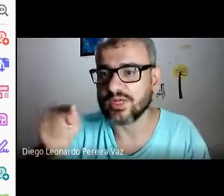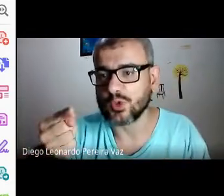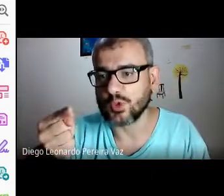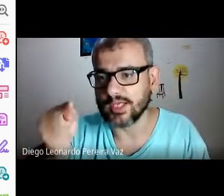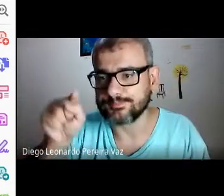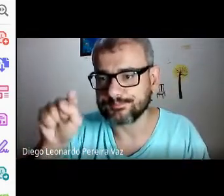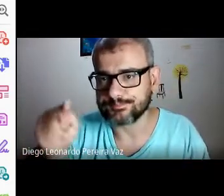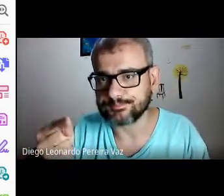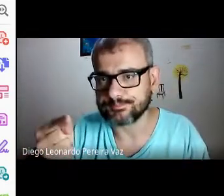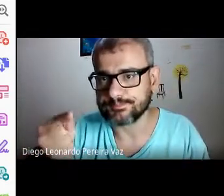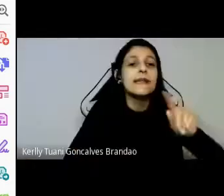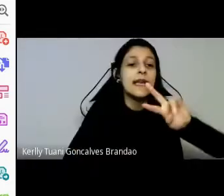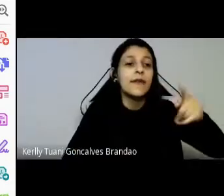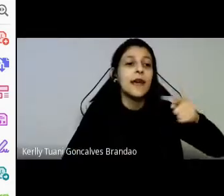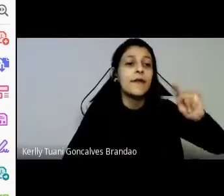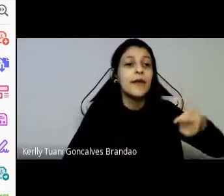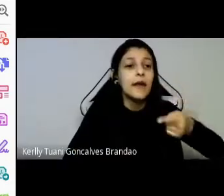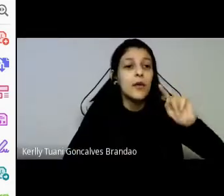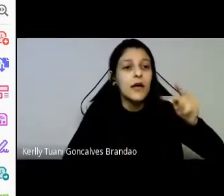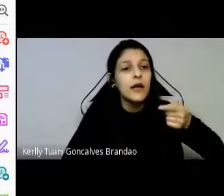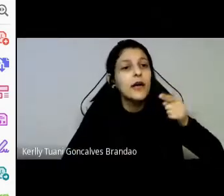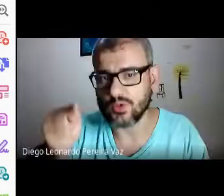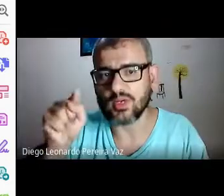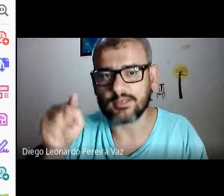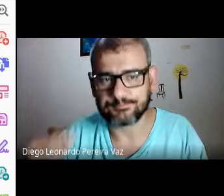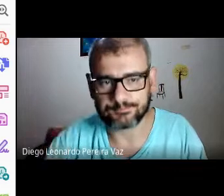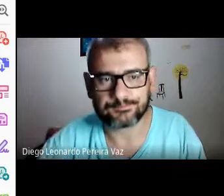Significa vírgula. Significa vírgula.